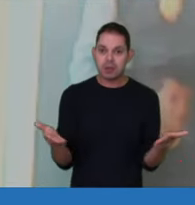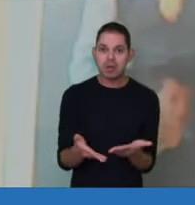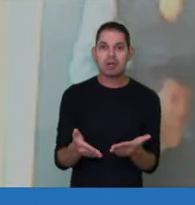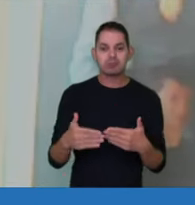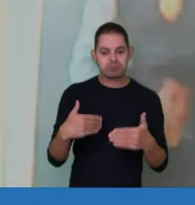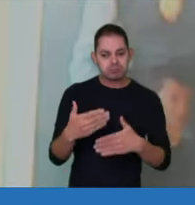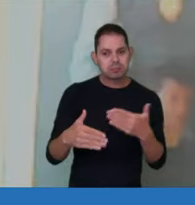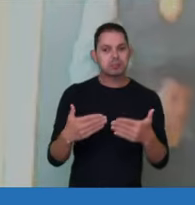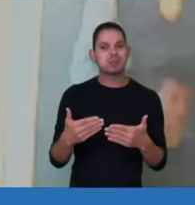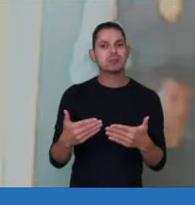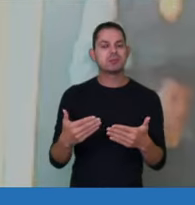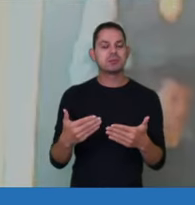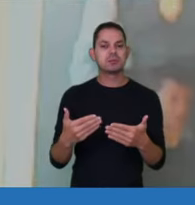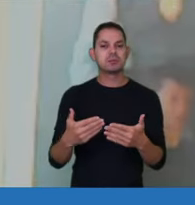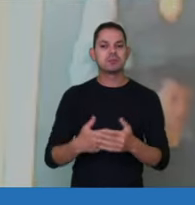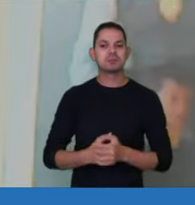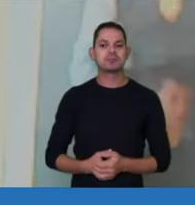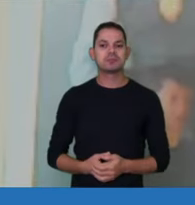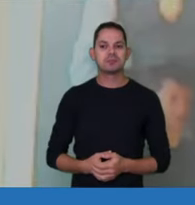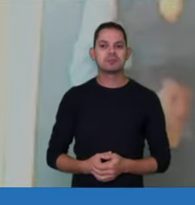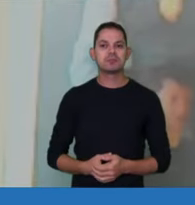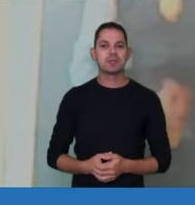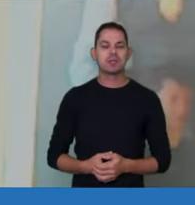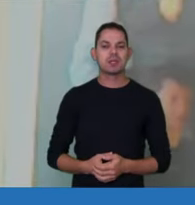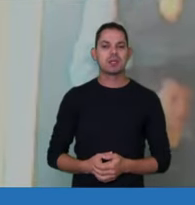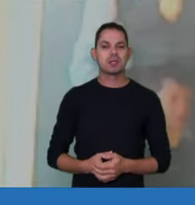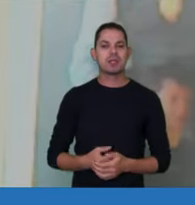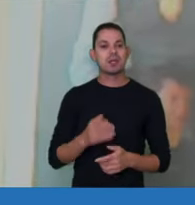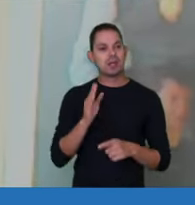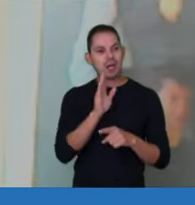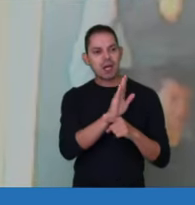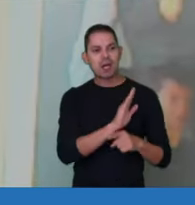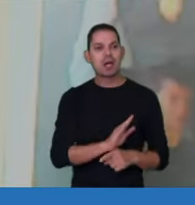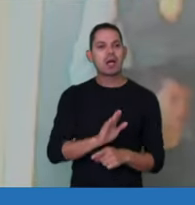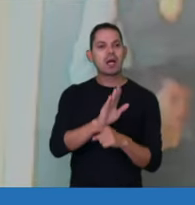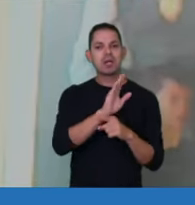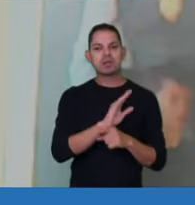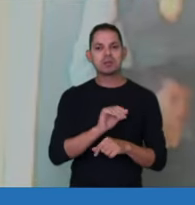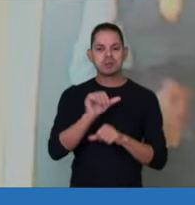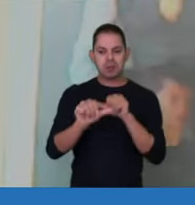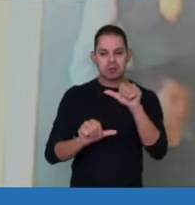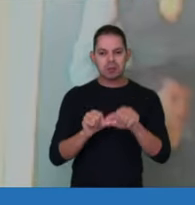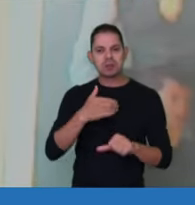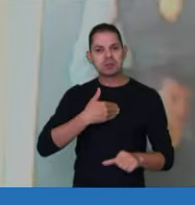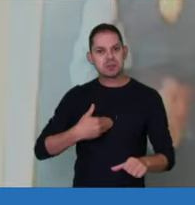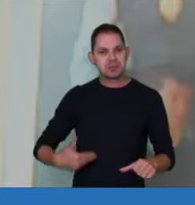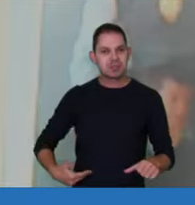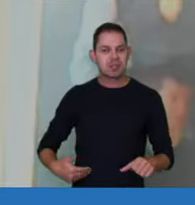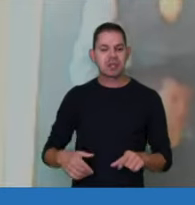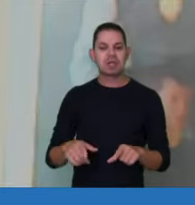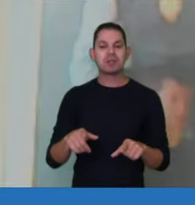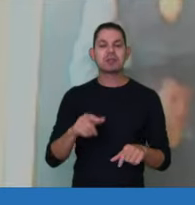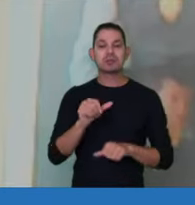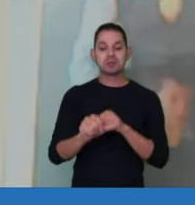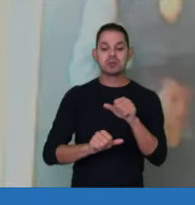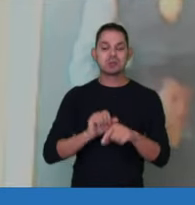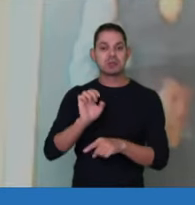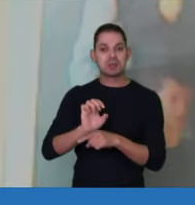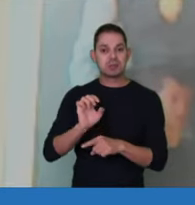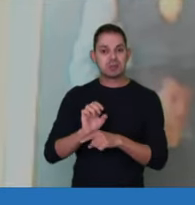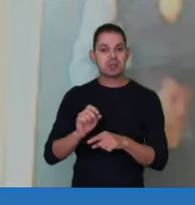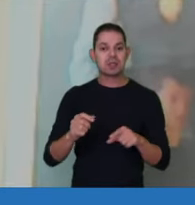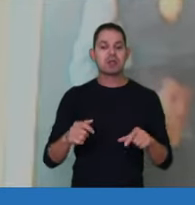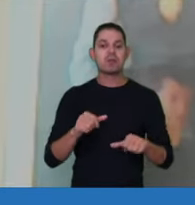de fazer valer e ser útil. Que sirva, sim, para mudar nosso Estado, para mudar nosso país, para mudar as instituições, para